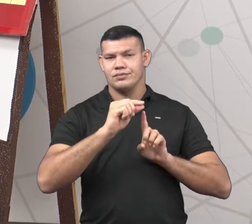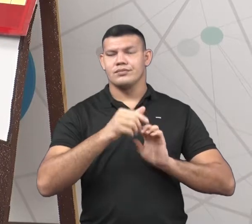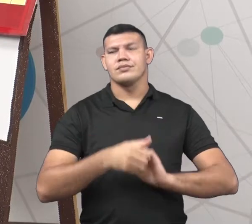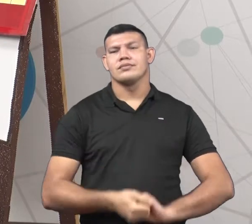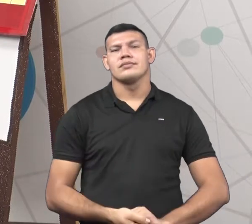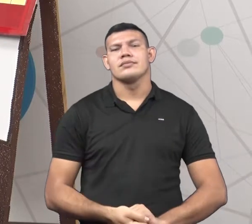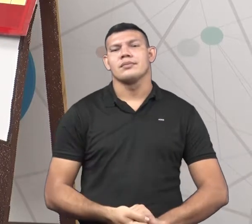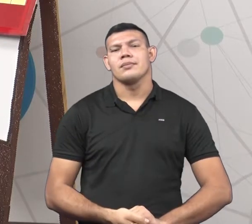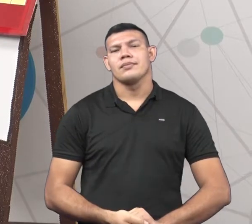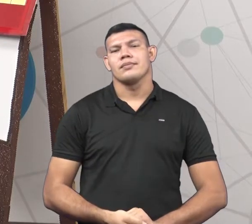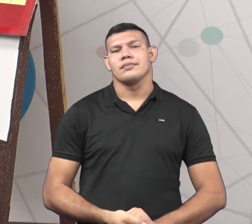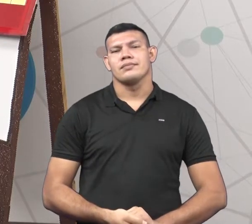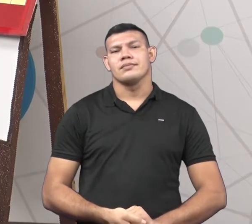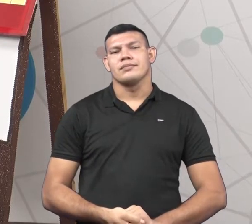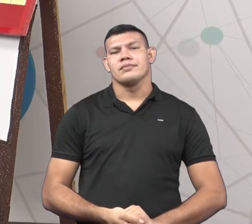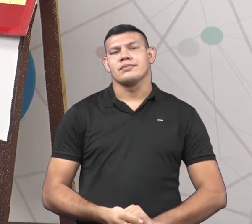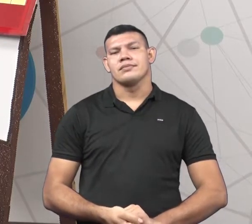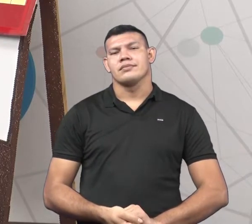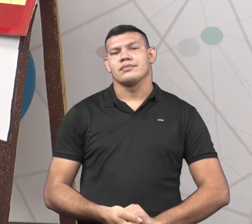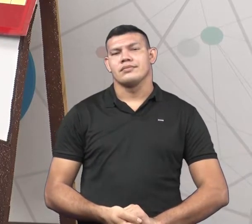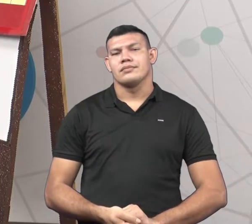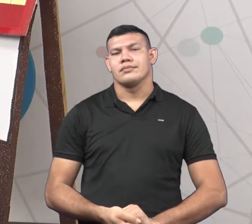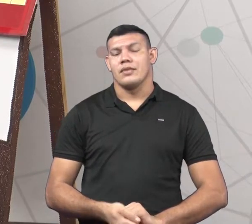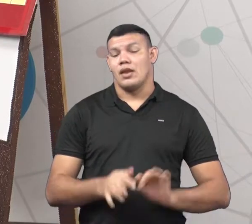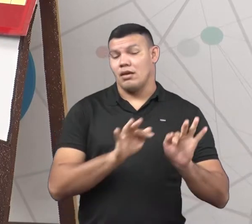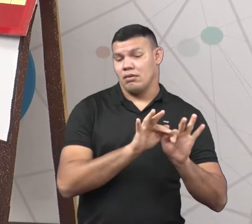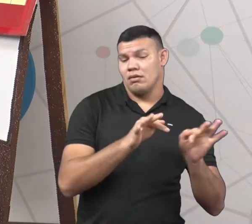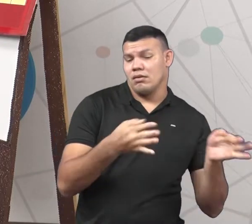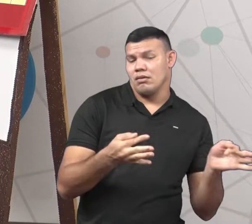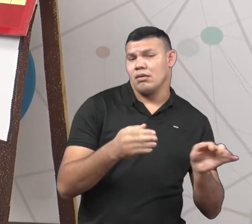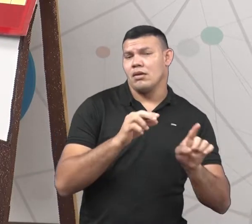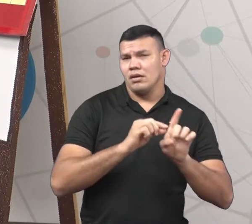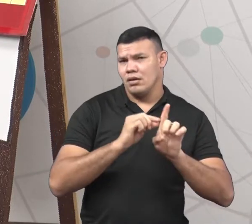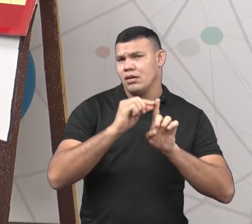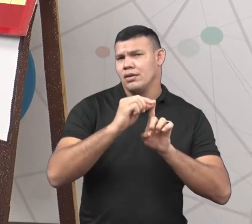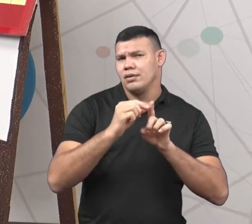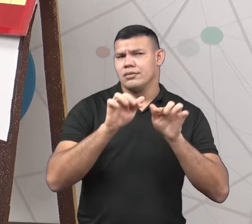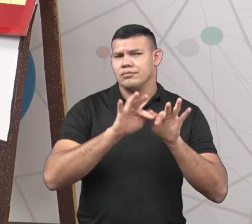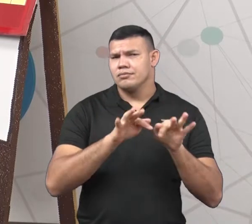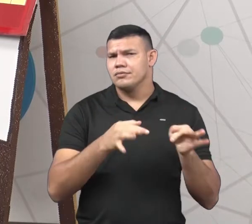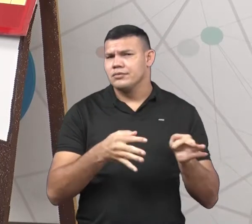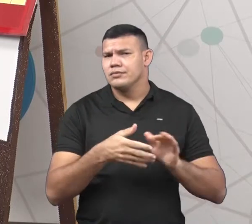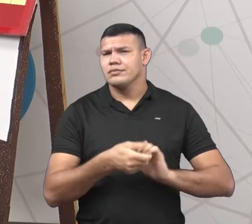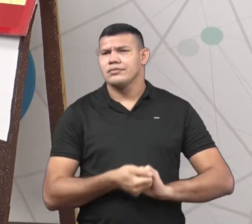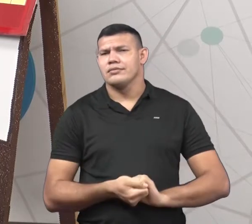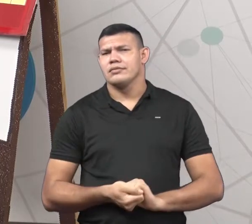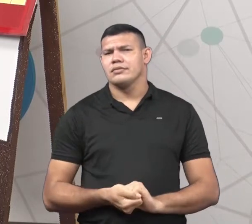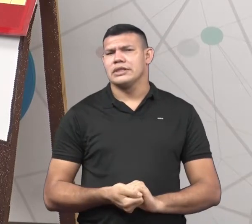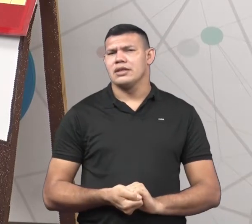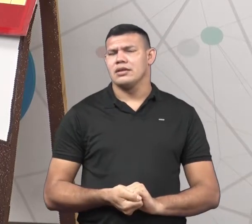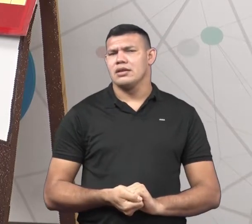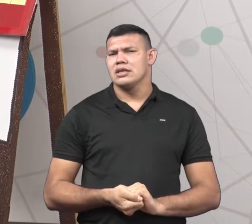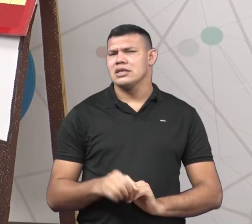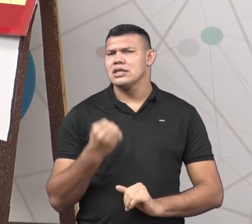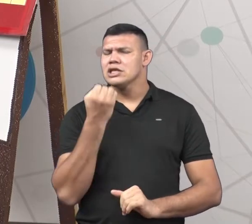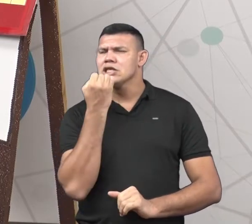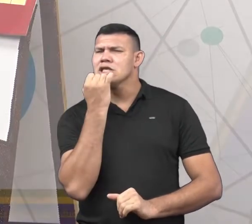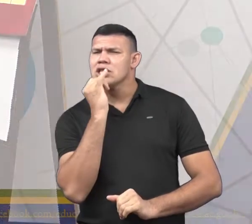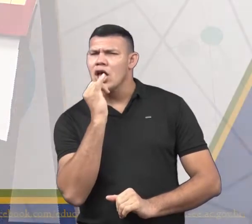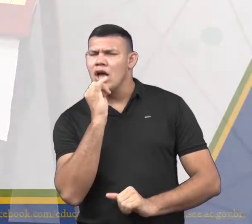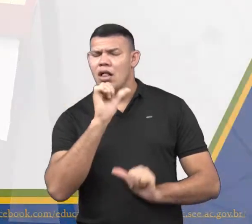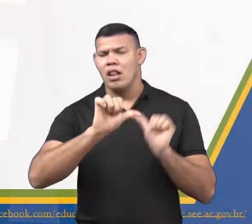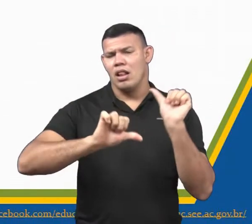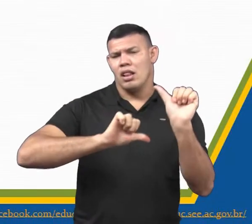na primeira ordem das unidades simples. Agora, se eu colocar o mesmo